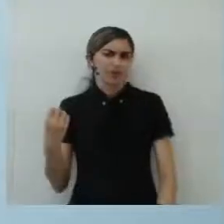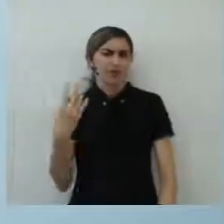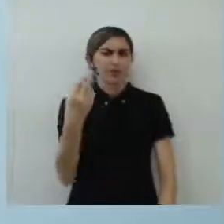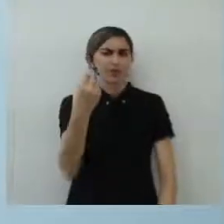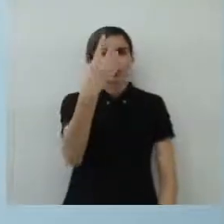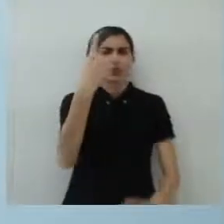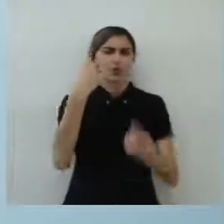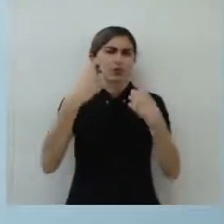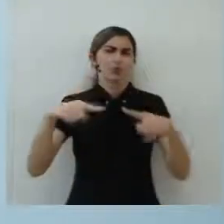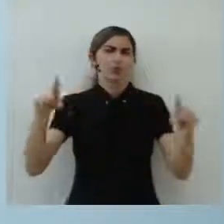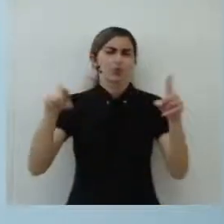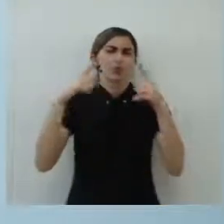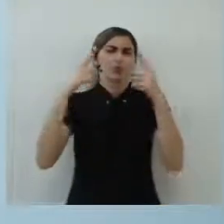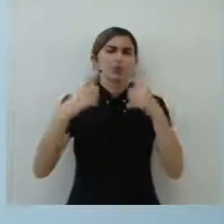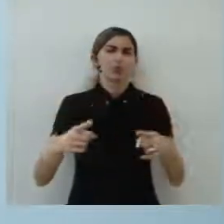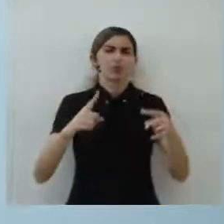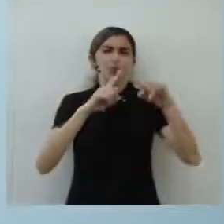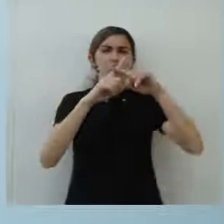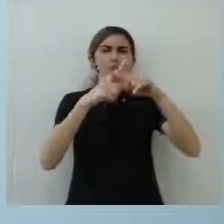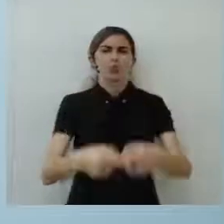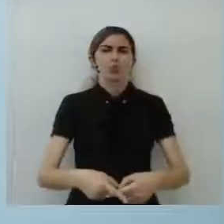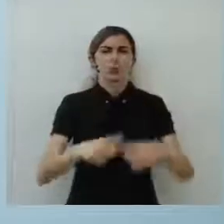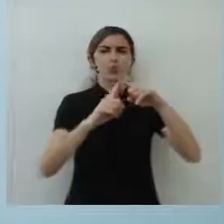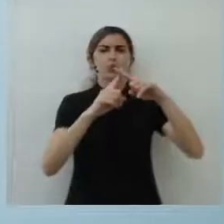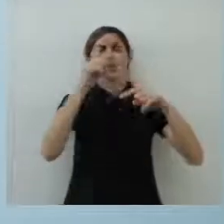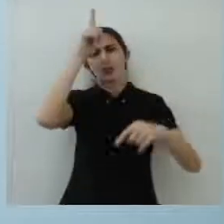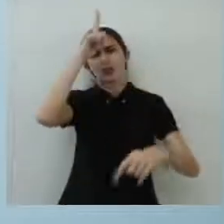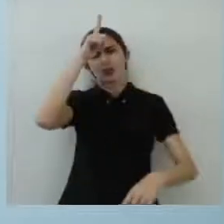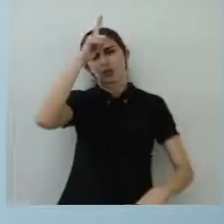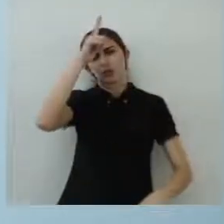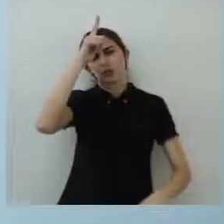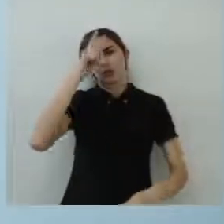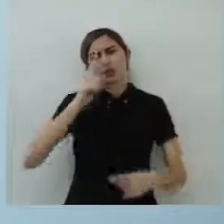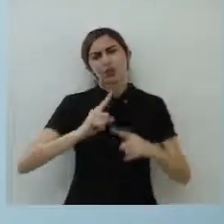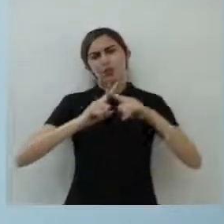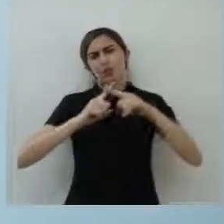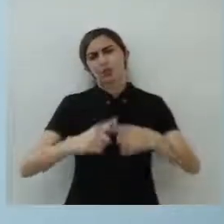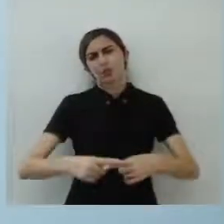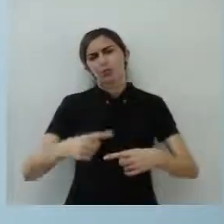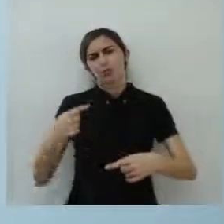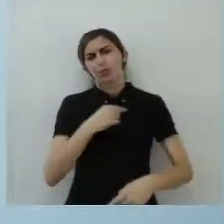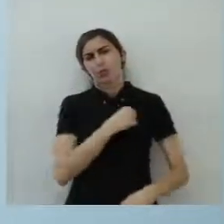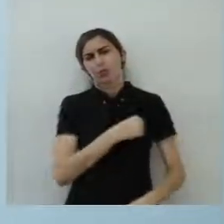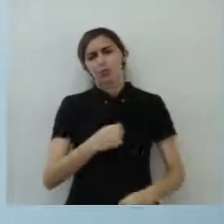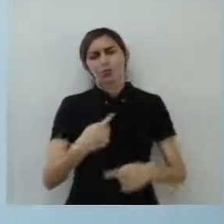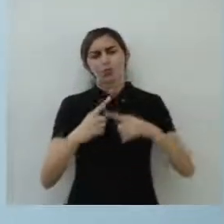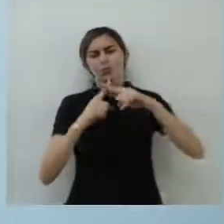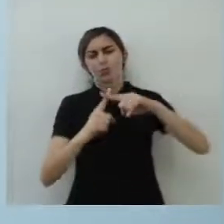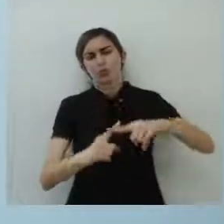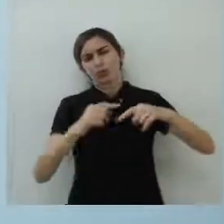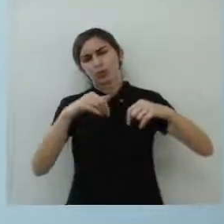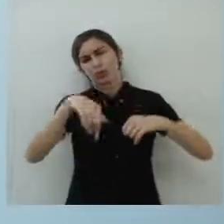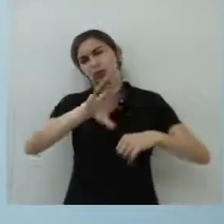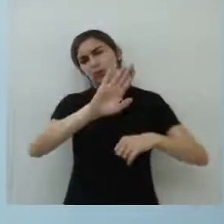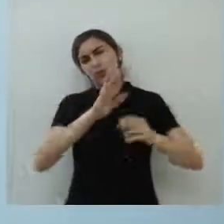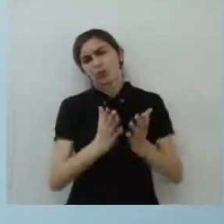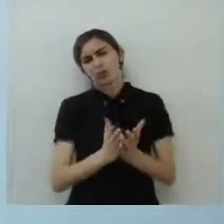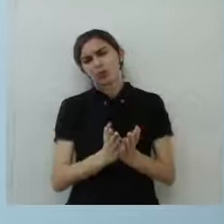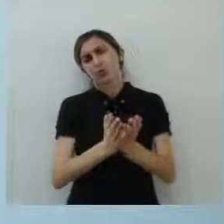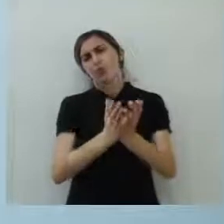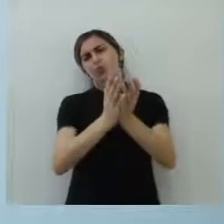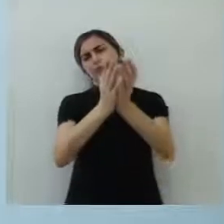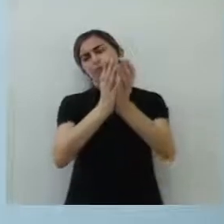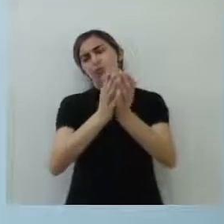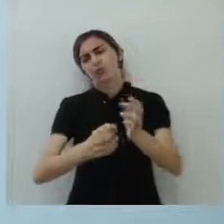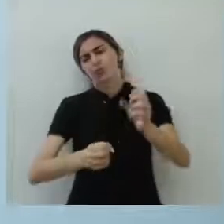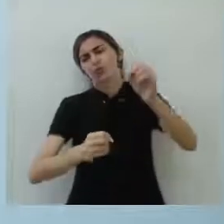como músico em um cruzeiro rumo à Alemanha. Isso é muito importante. Então, o estudante que está nos assistindo agora tem que